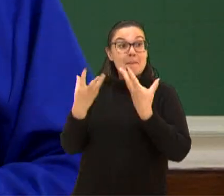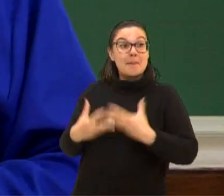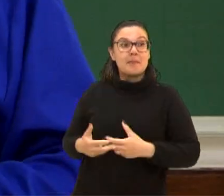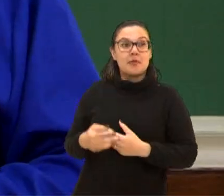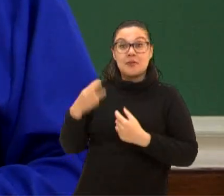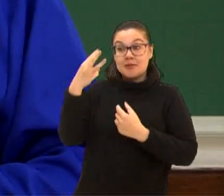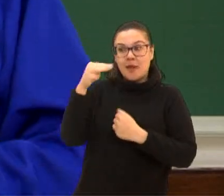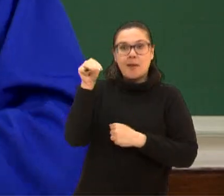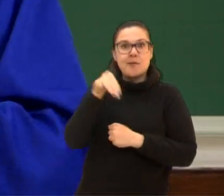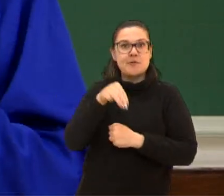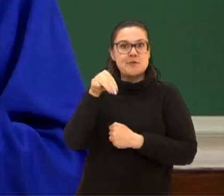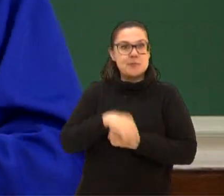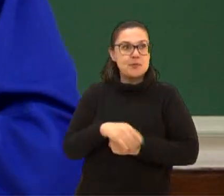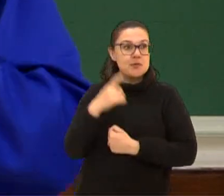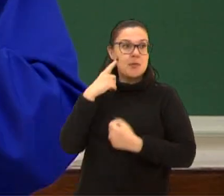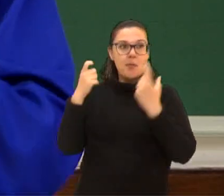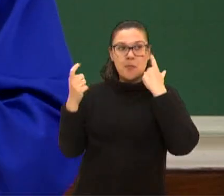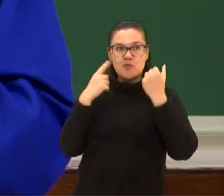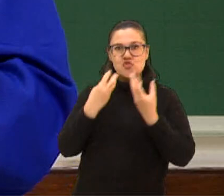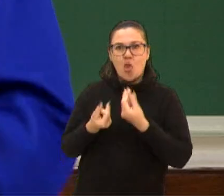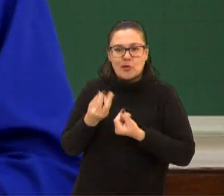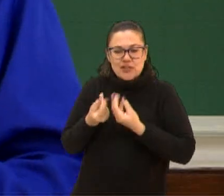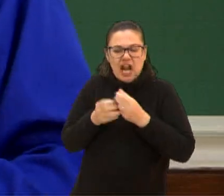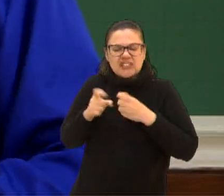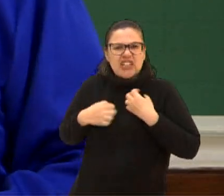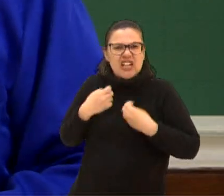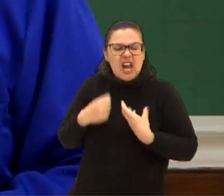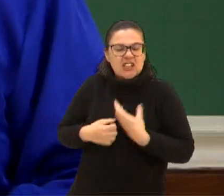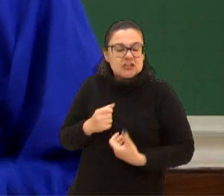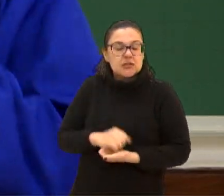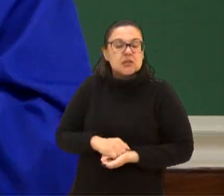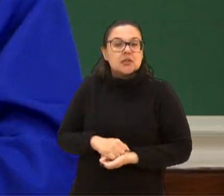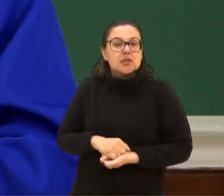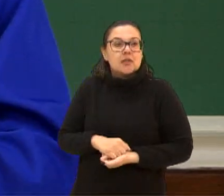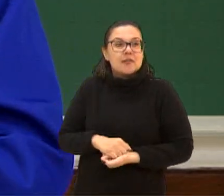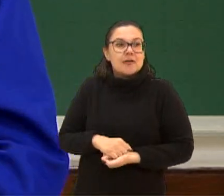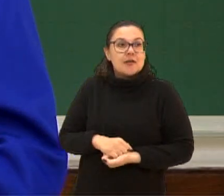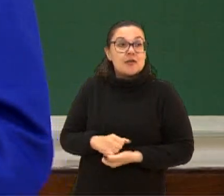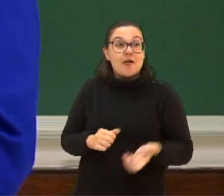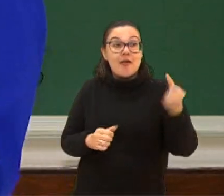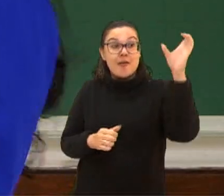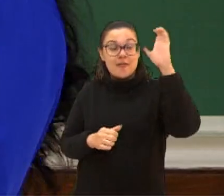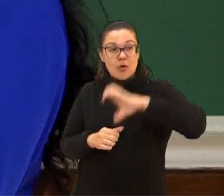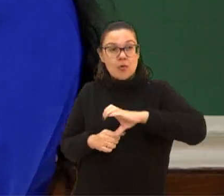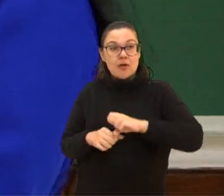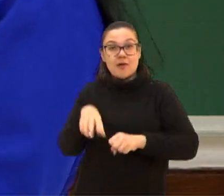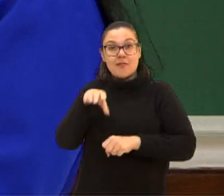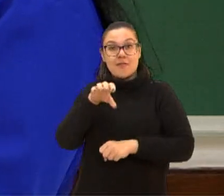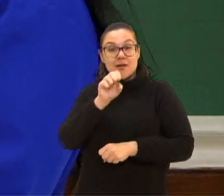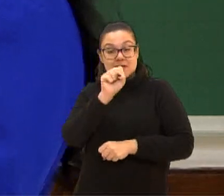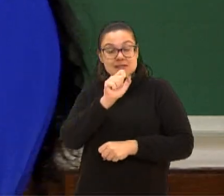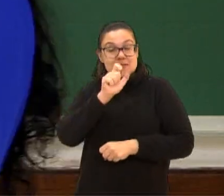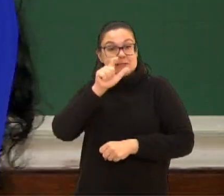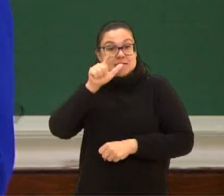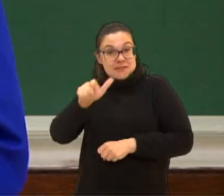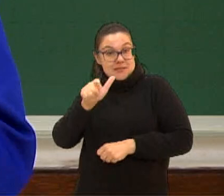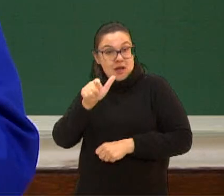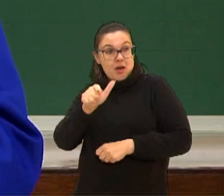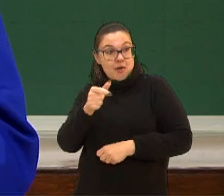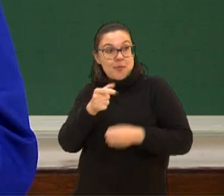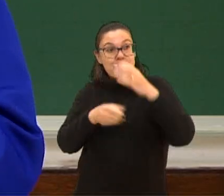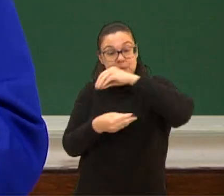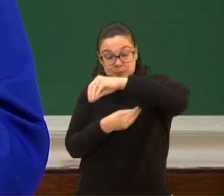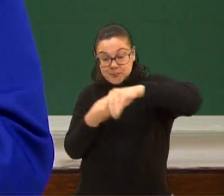de 3 minutos desse barulho, desse... Né? O que ele fez? Ele pegou o refrigerante, sal de uva